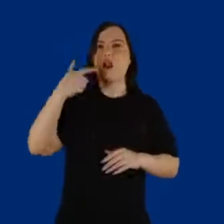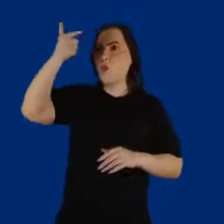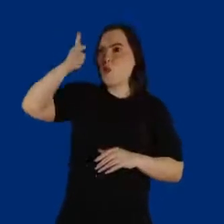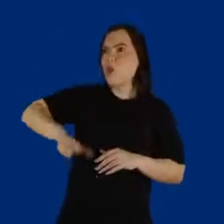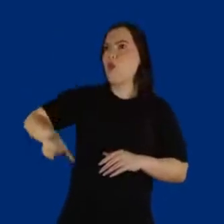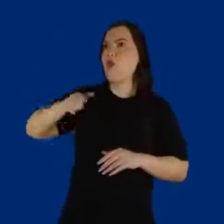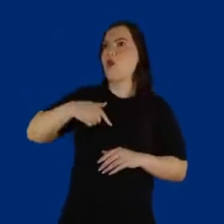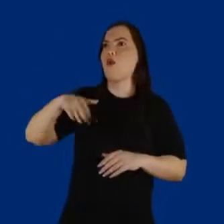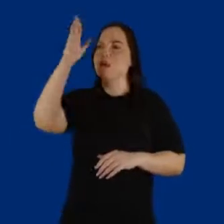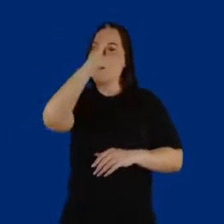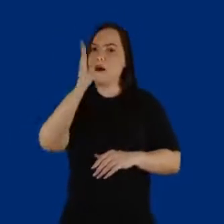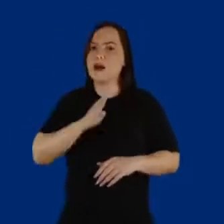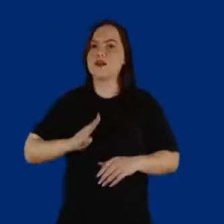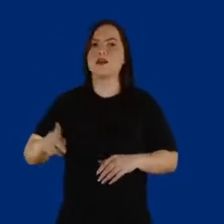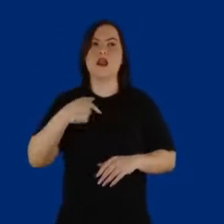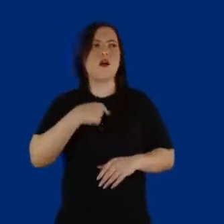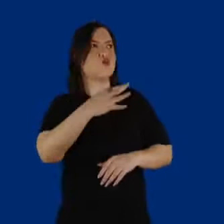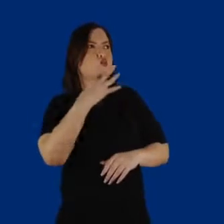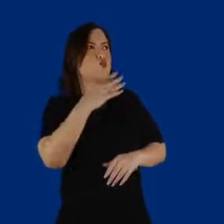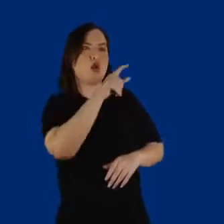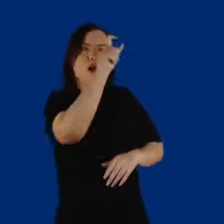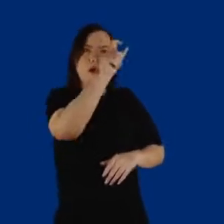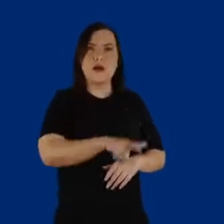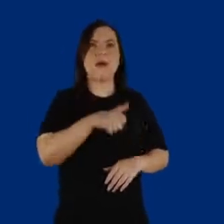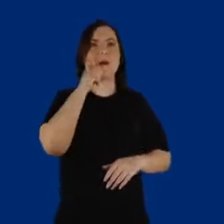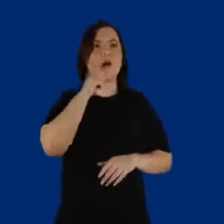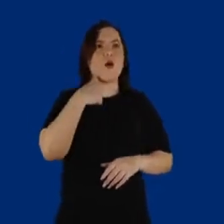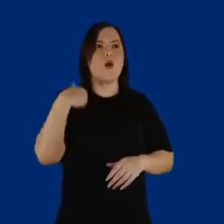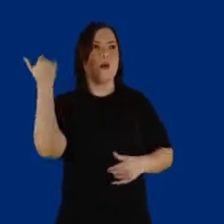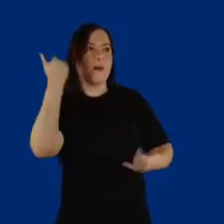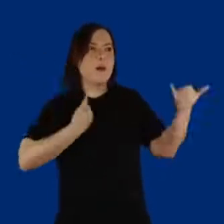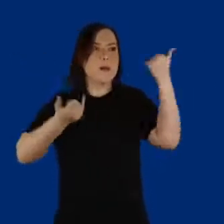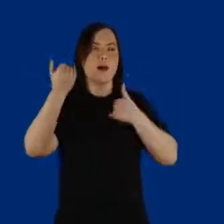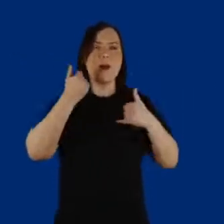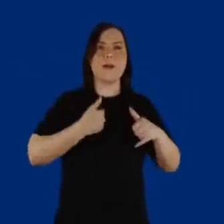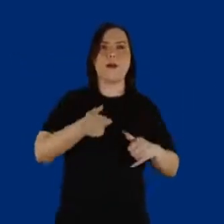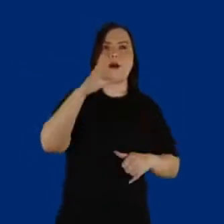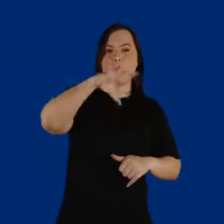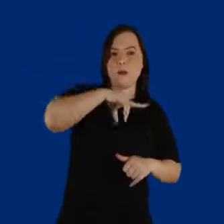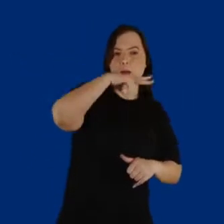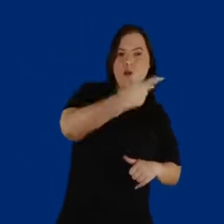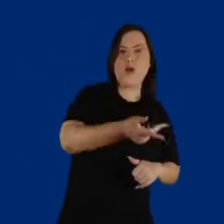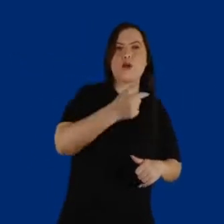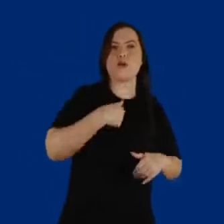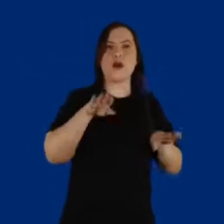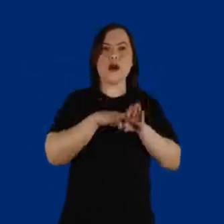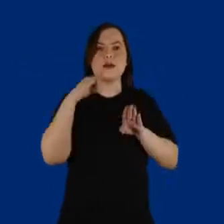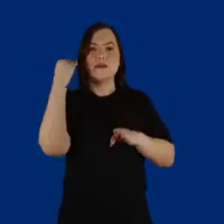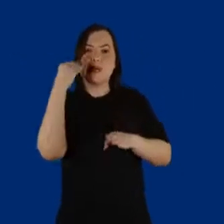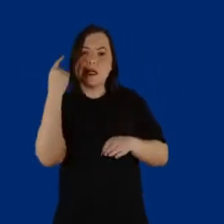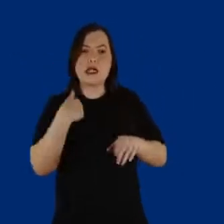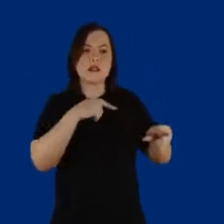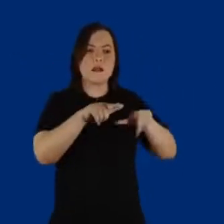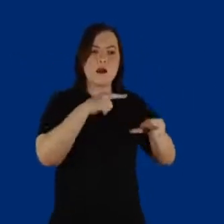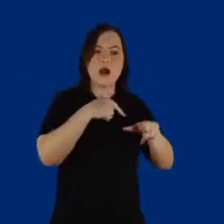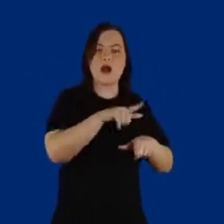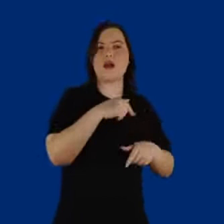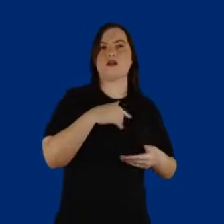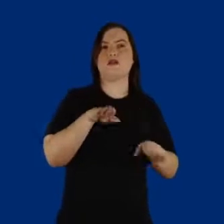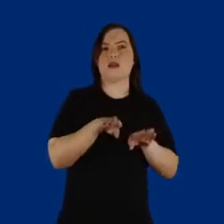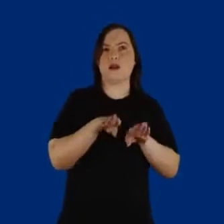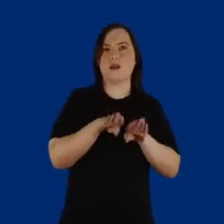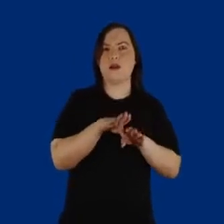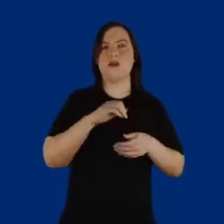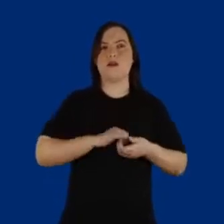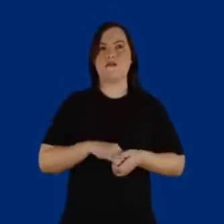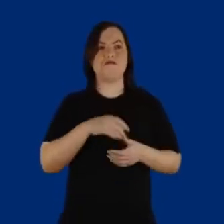de brasileiros conhecendo ela e ouvindo em português a experiência dela, o trabalho dela, que